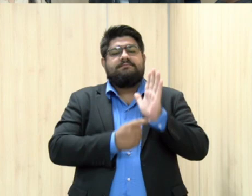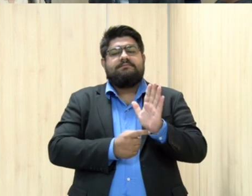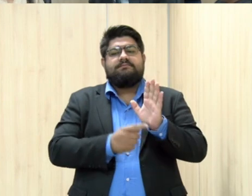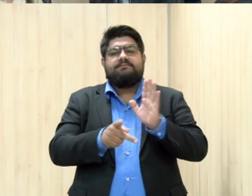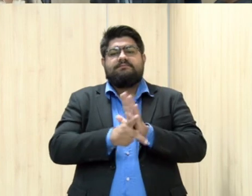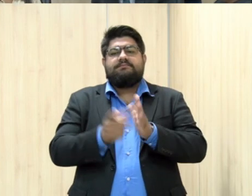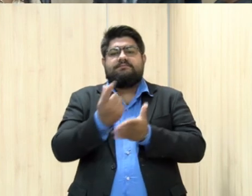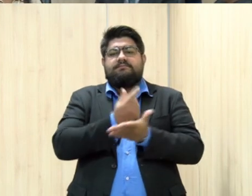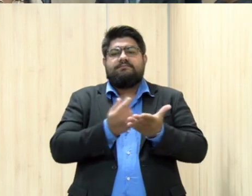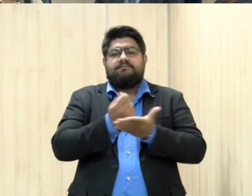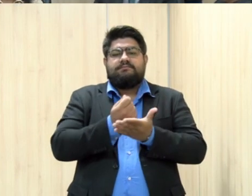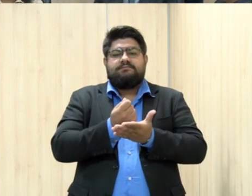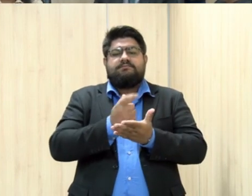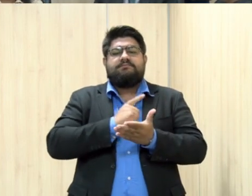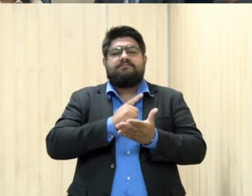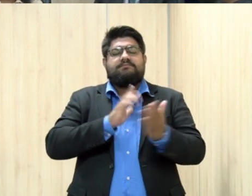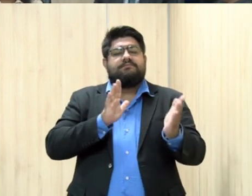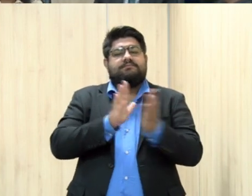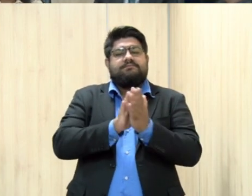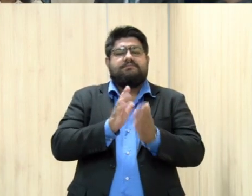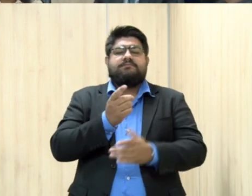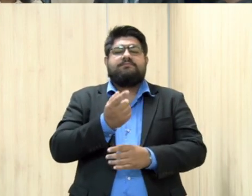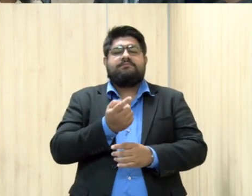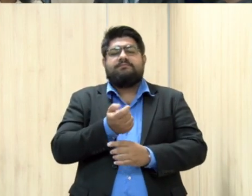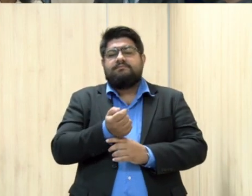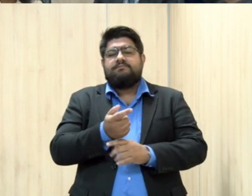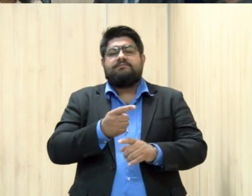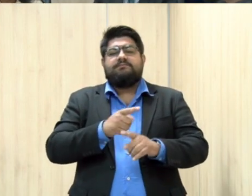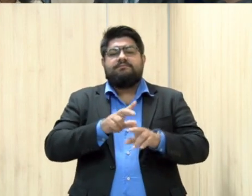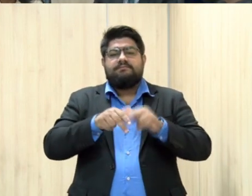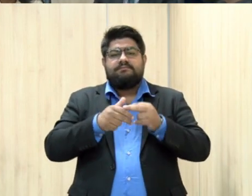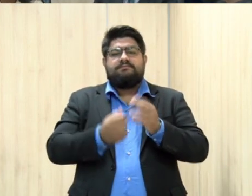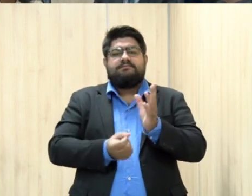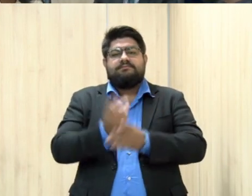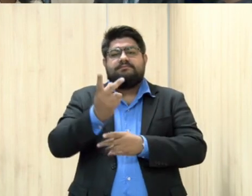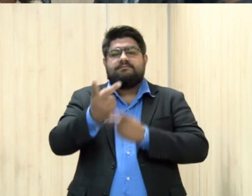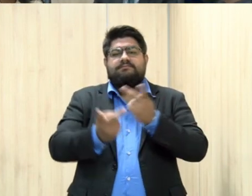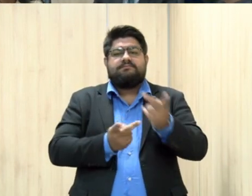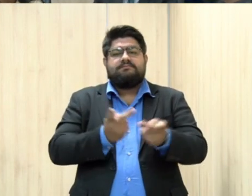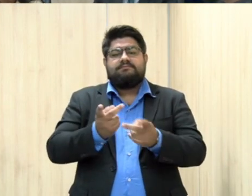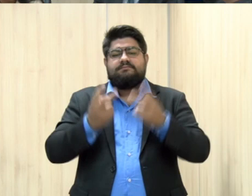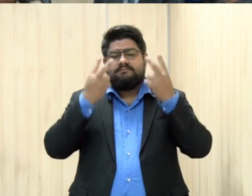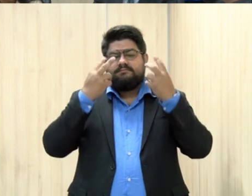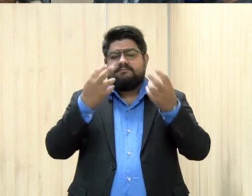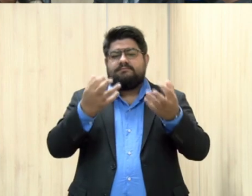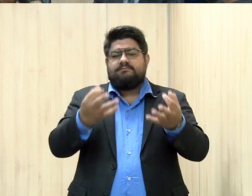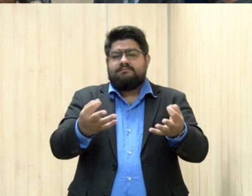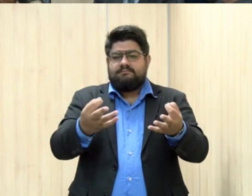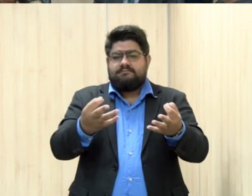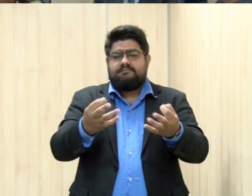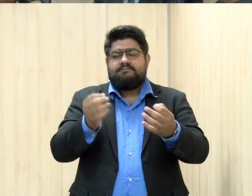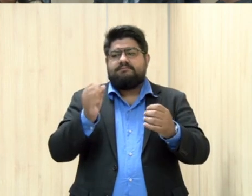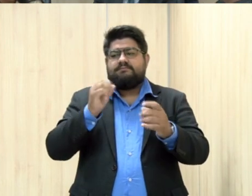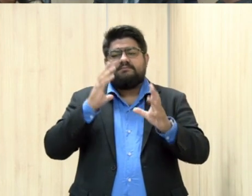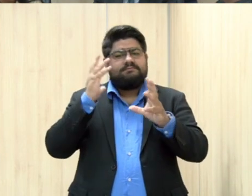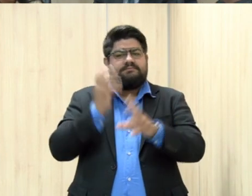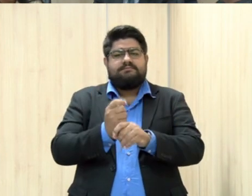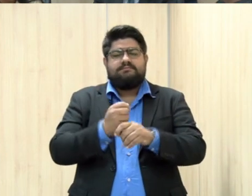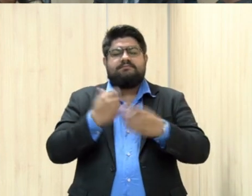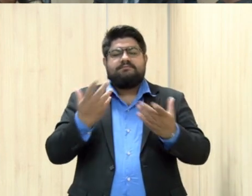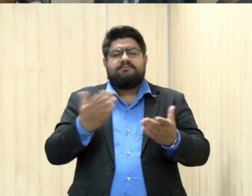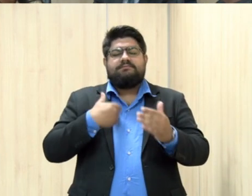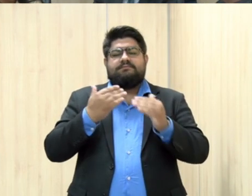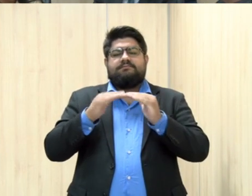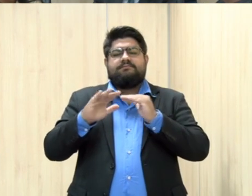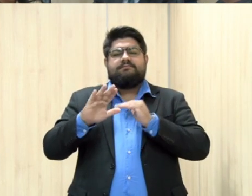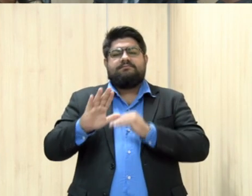orçamentária própria tem um pouco os impactos financeiros decorrentes da implementação deste programa de atenção integral então eu usarei